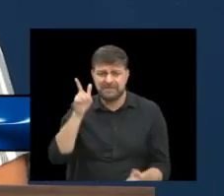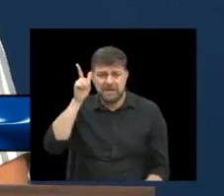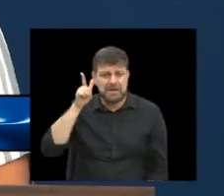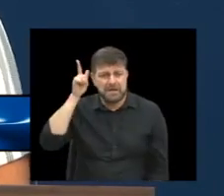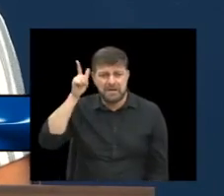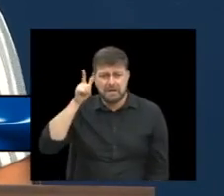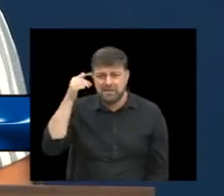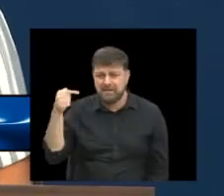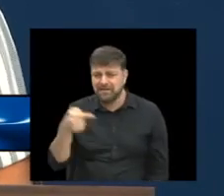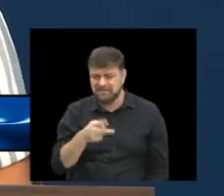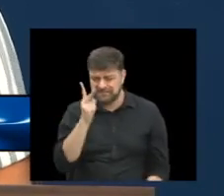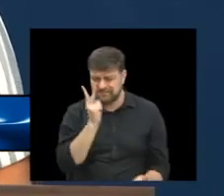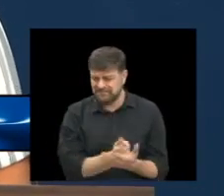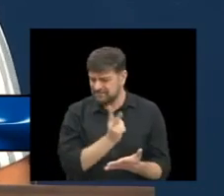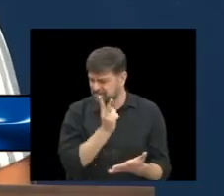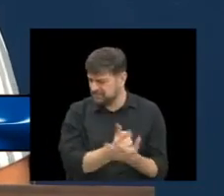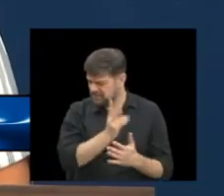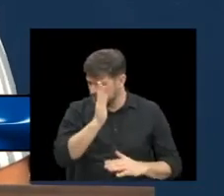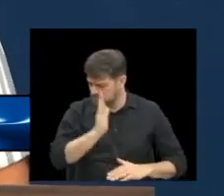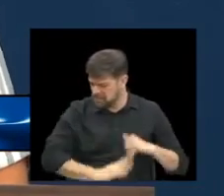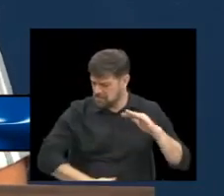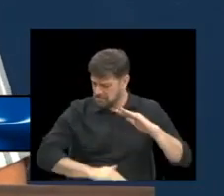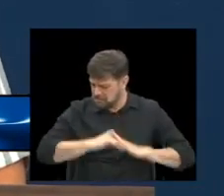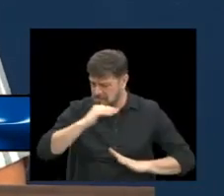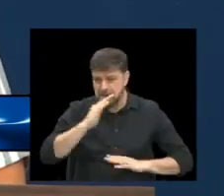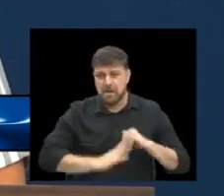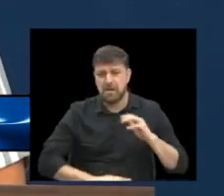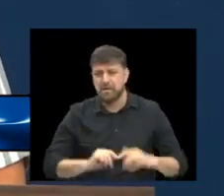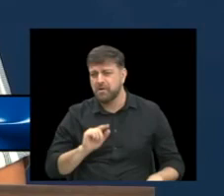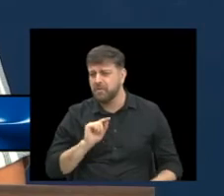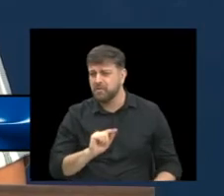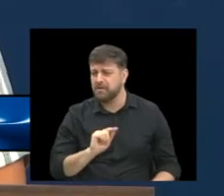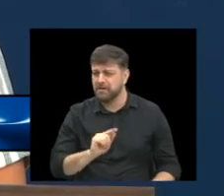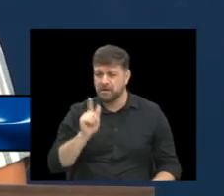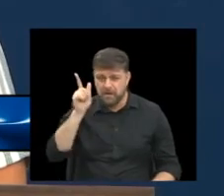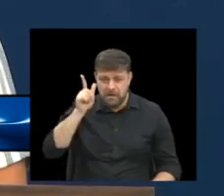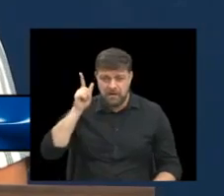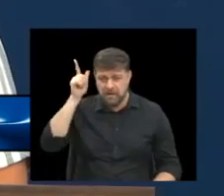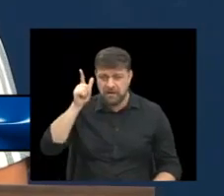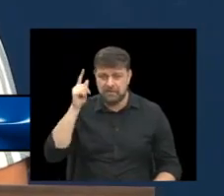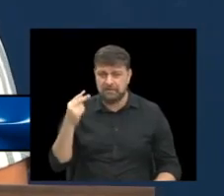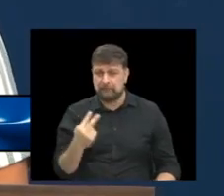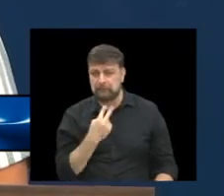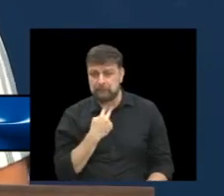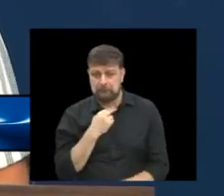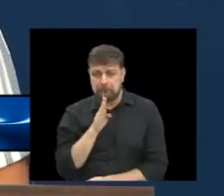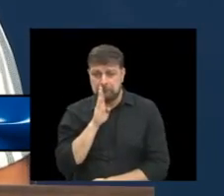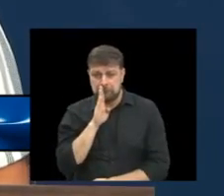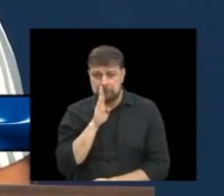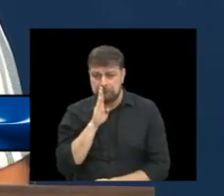que reina nessa casa, que é a lógica de não podemos